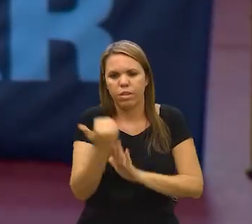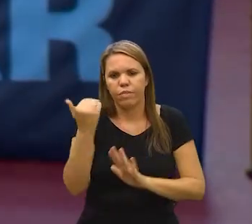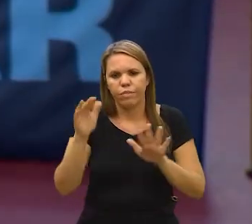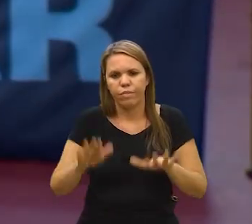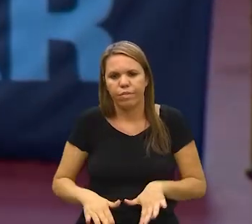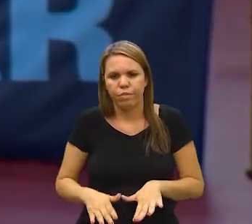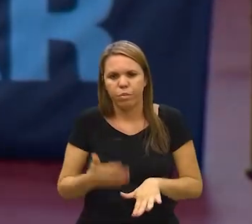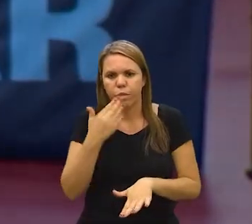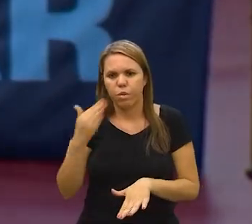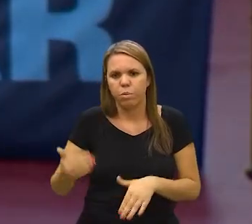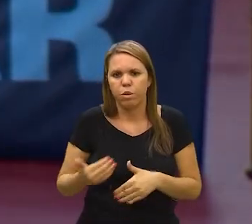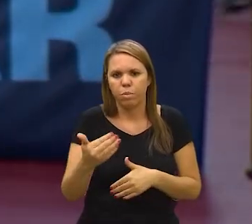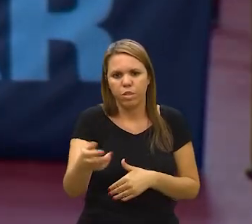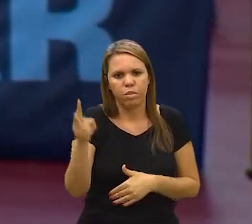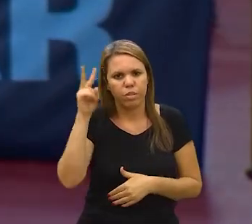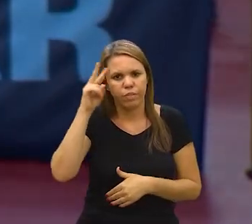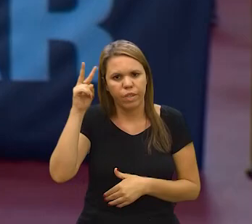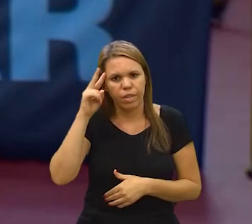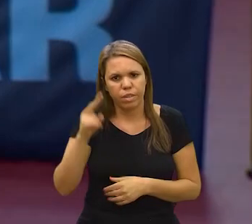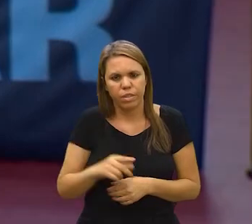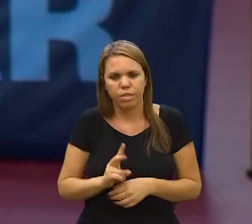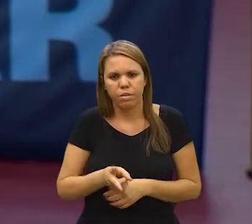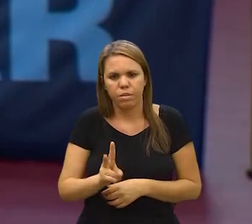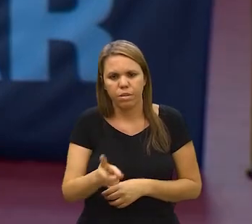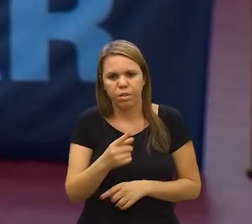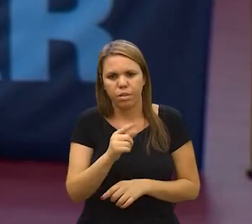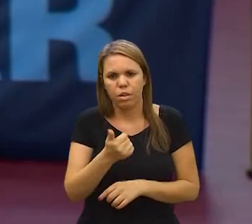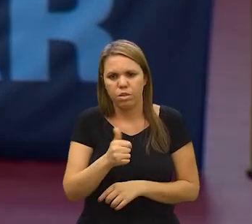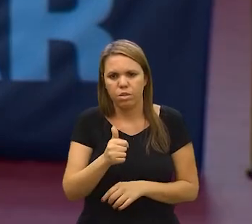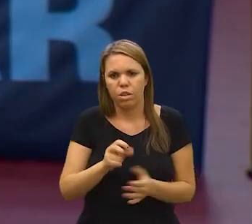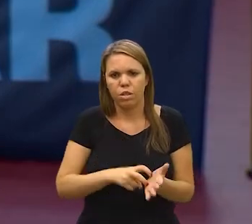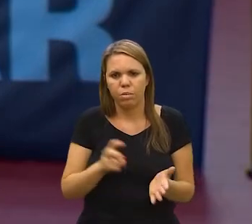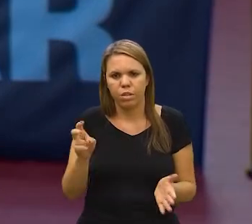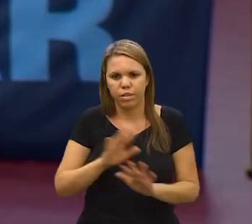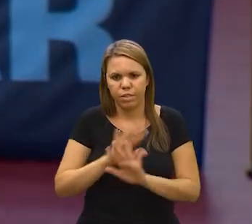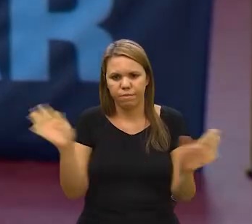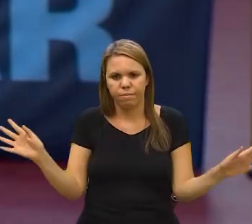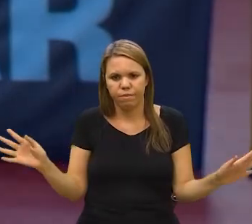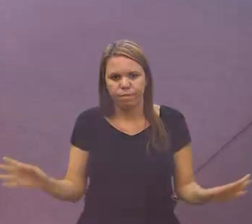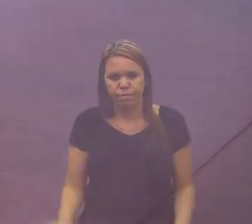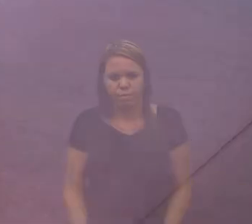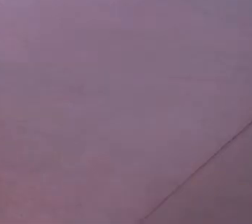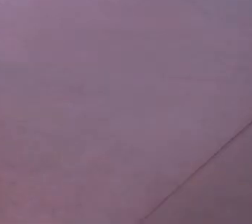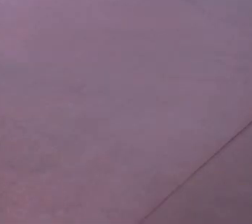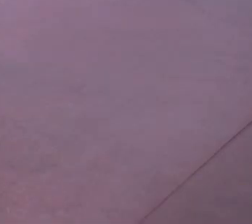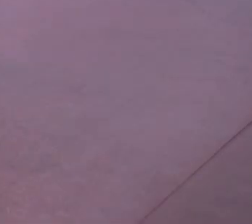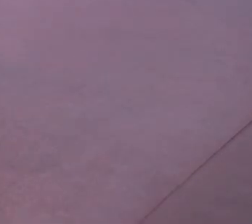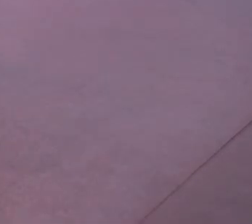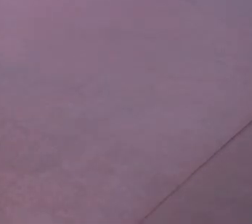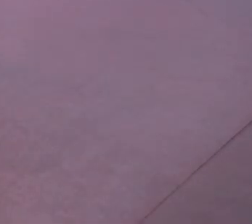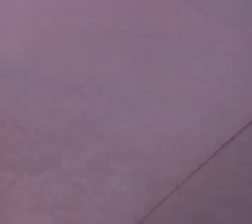Esportes fica por aqui, prometendo voltar na próxima segunda-feira, sempre às 11 horas da manhã. Até lá!